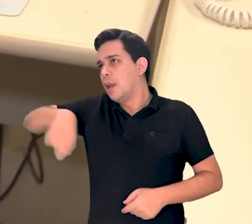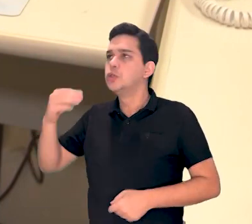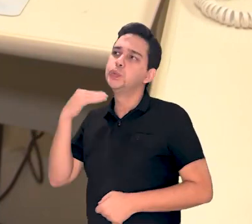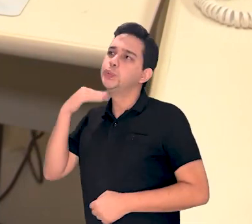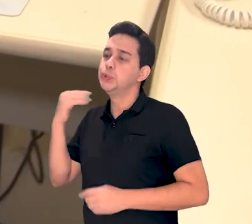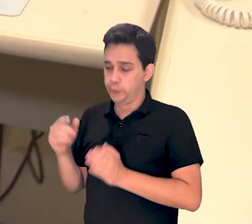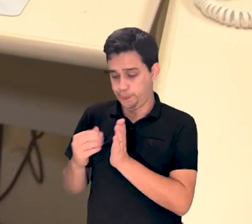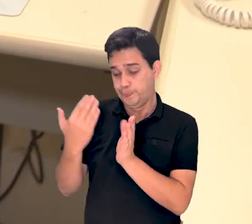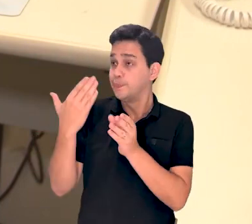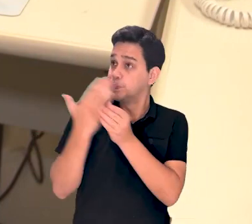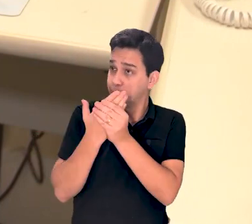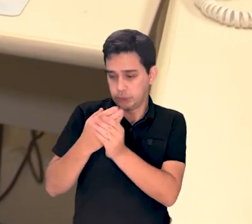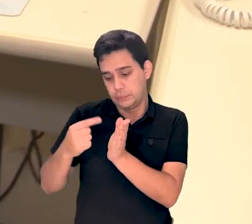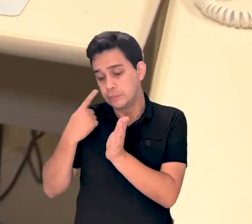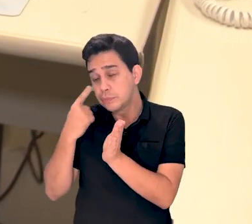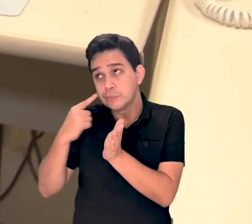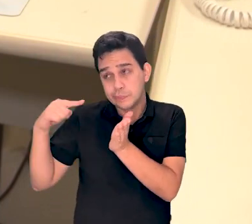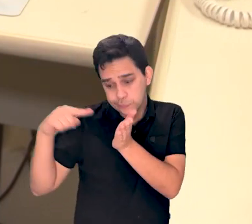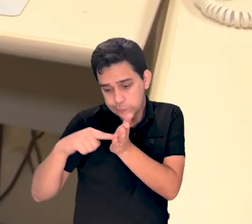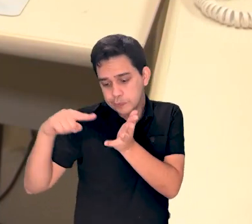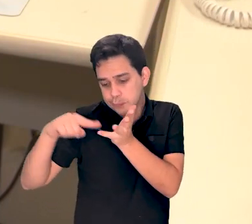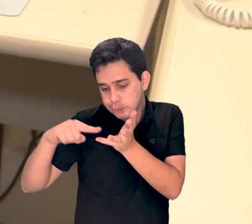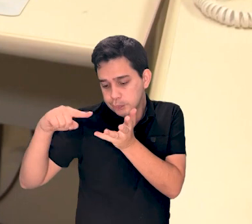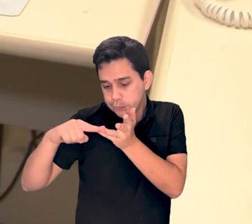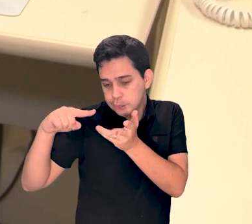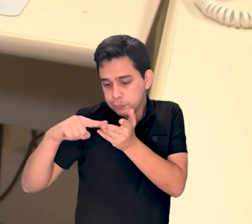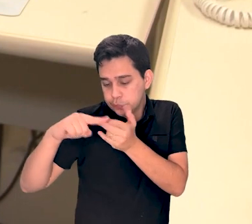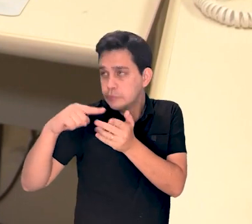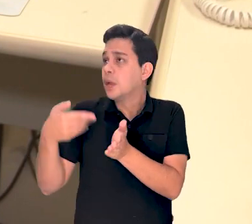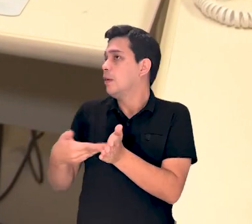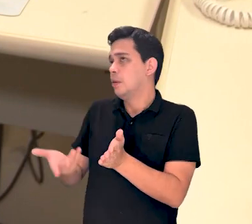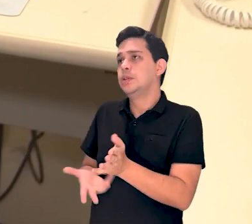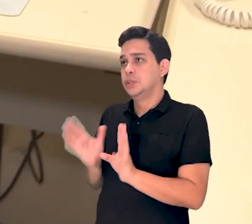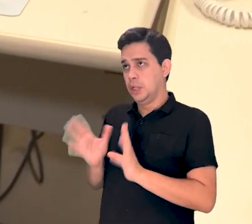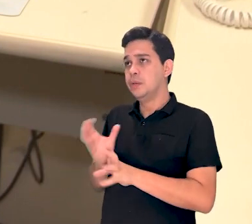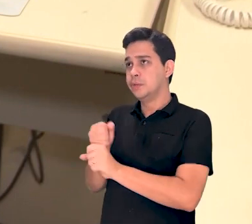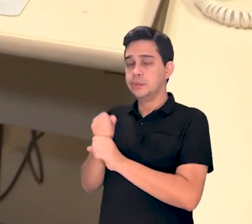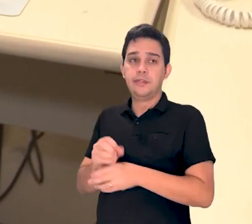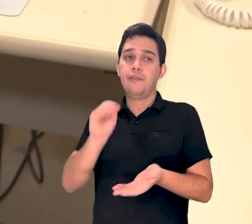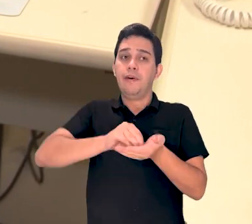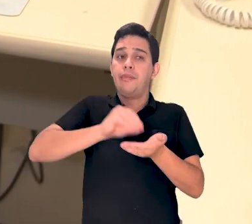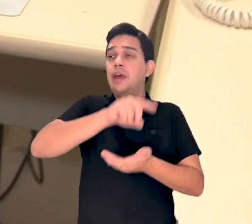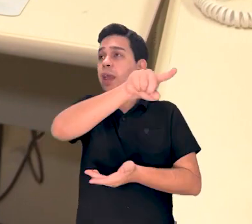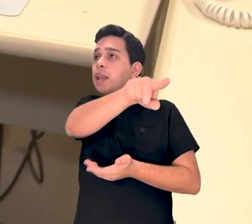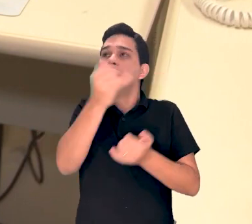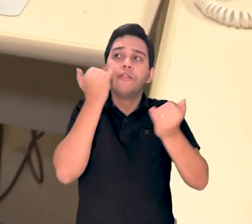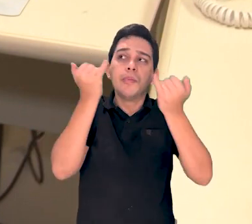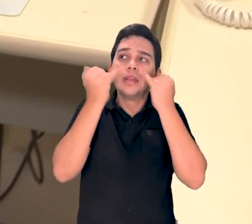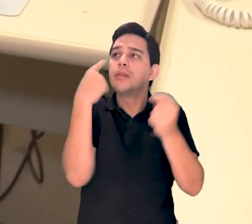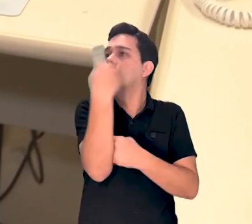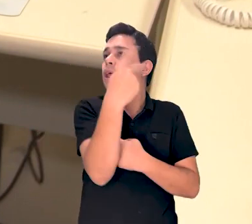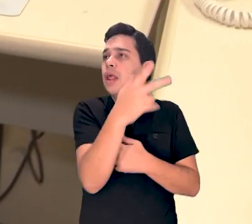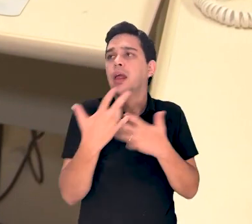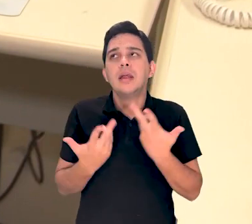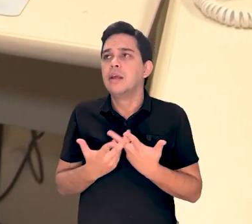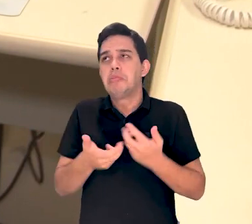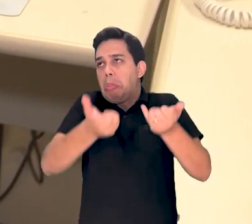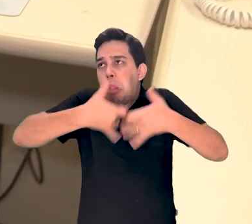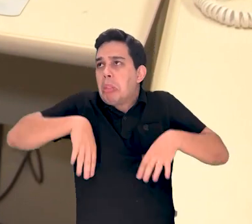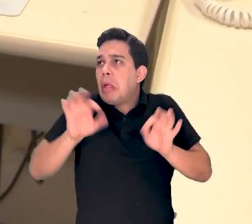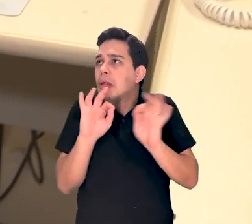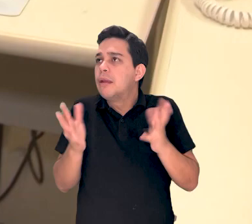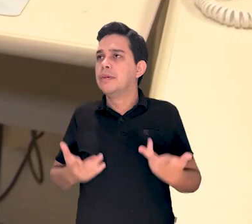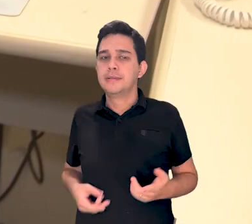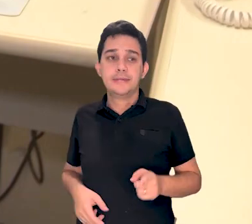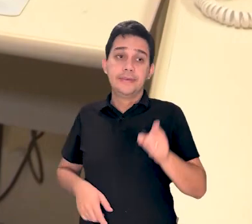tarifária chegam ao mesmo a mesma conclusão de que é impossível com os números que eles